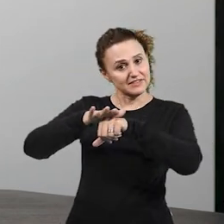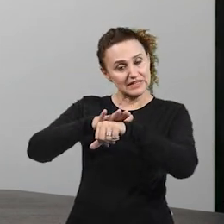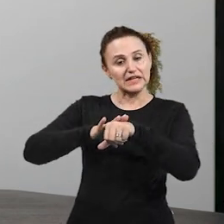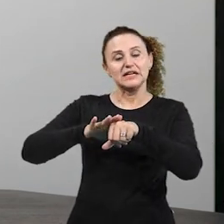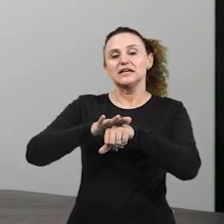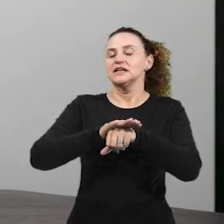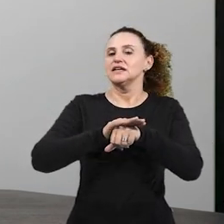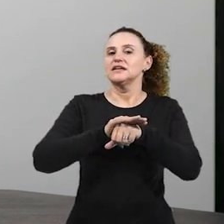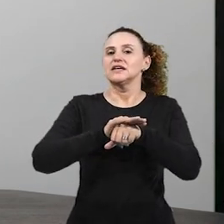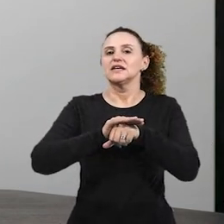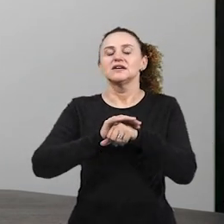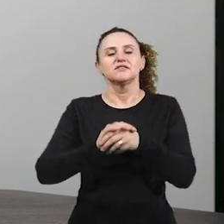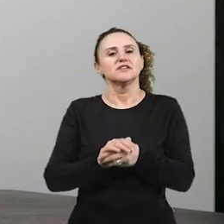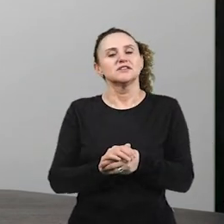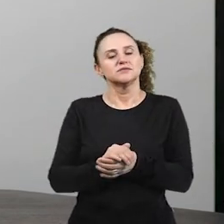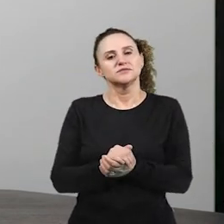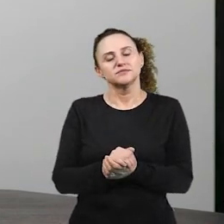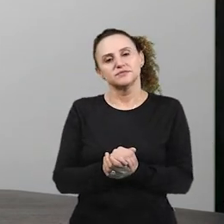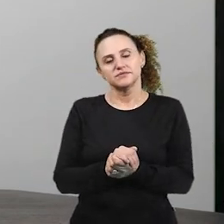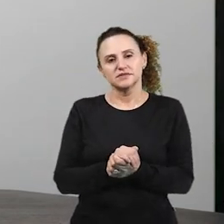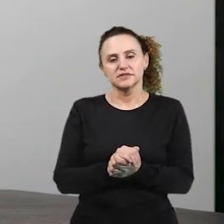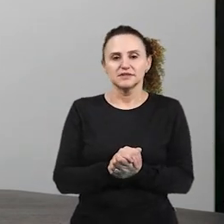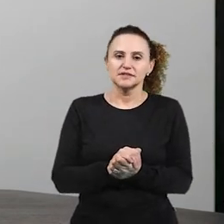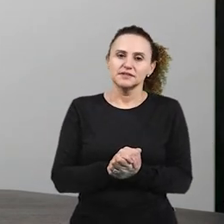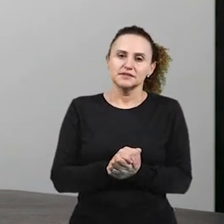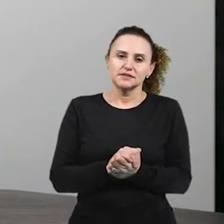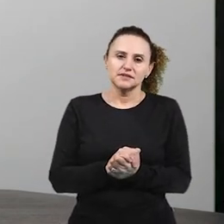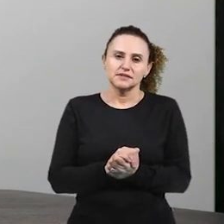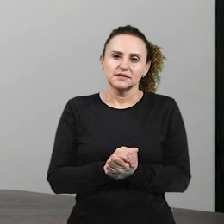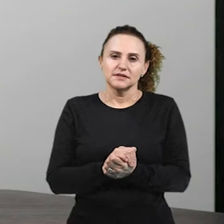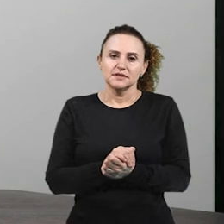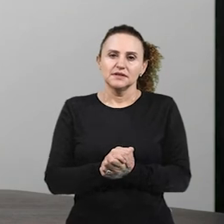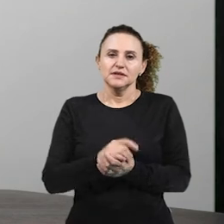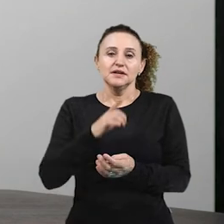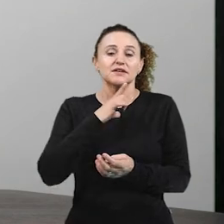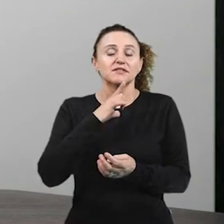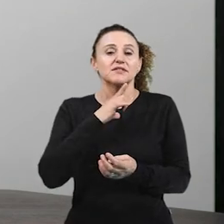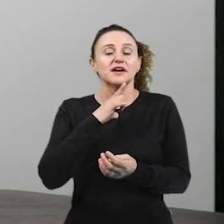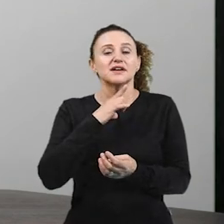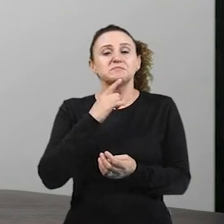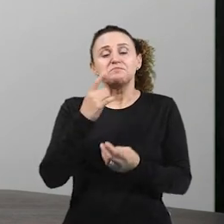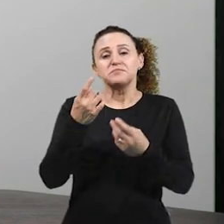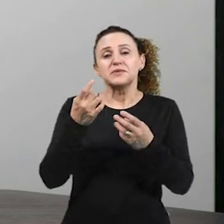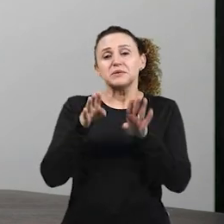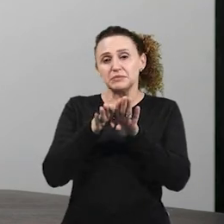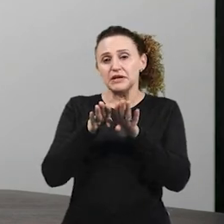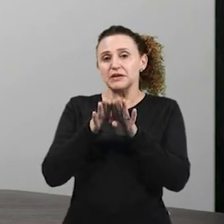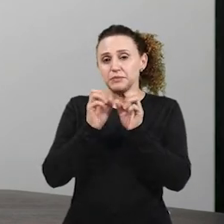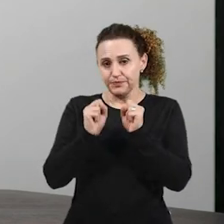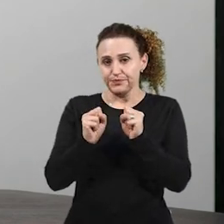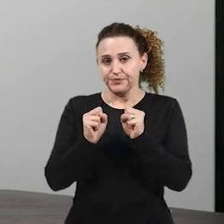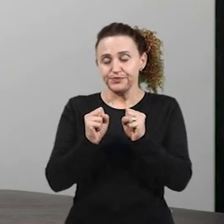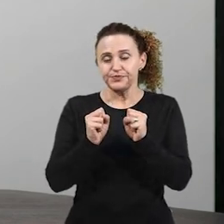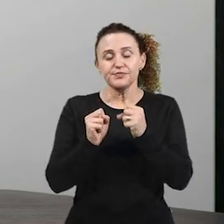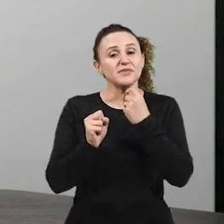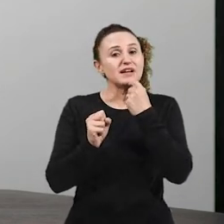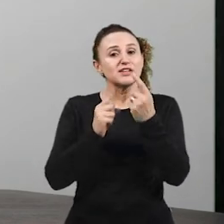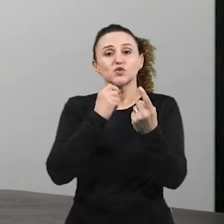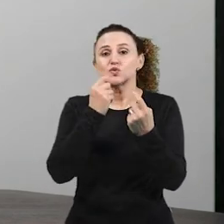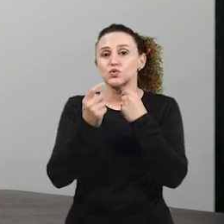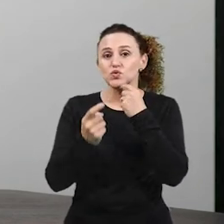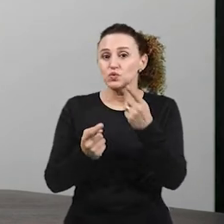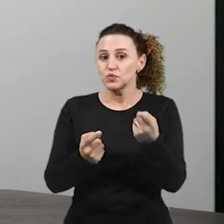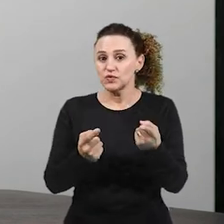vão possibilitar que vocês Tragam É algumas e é dúvidas questionamentos